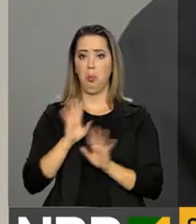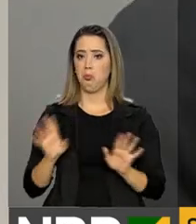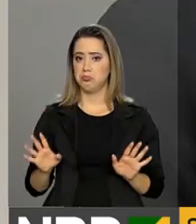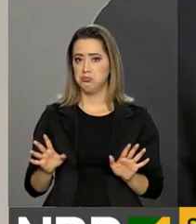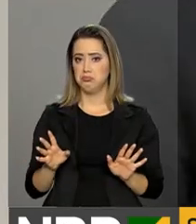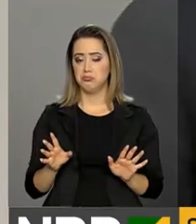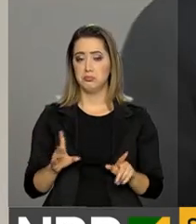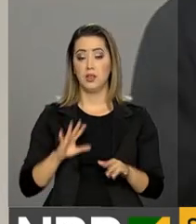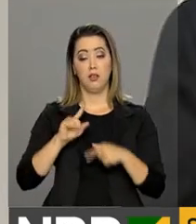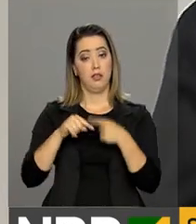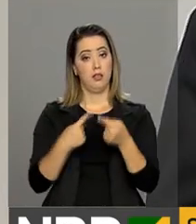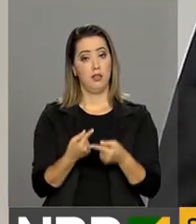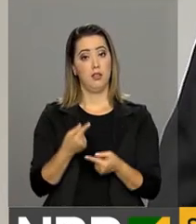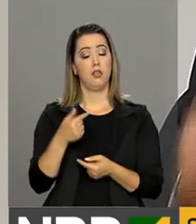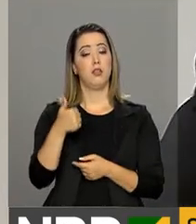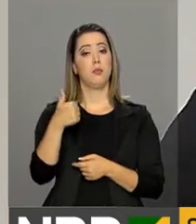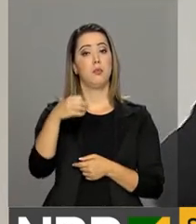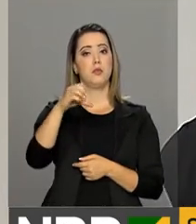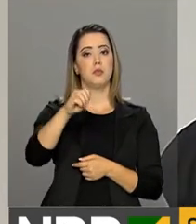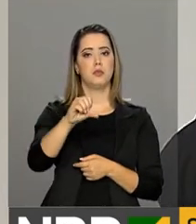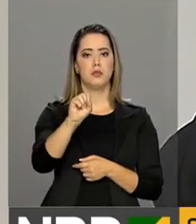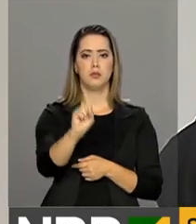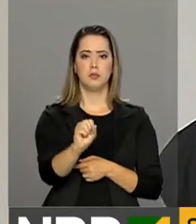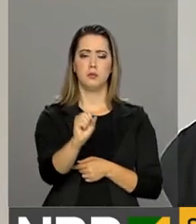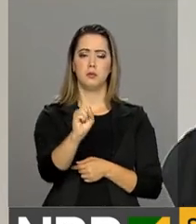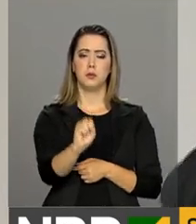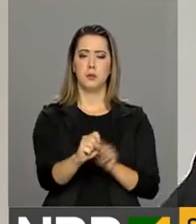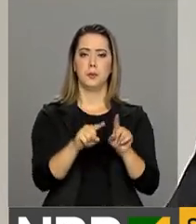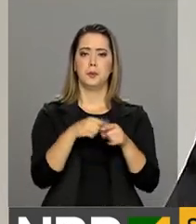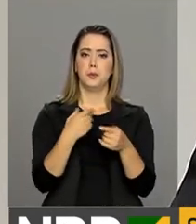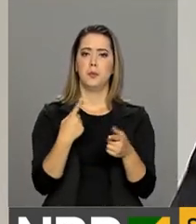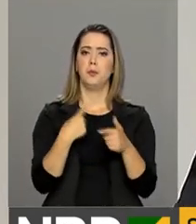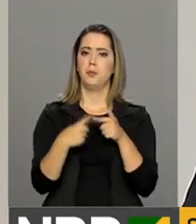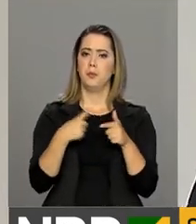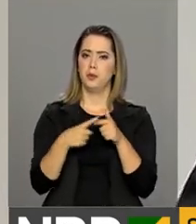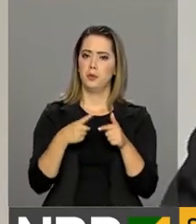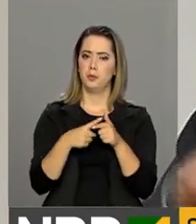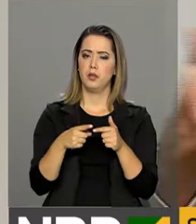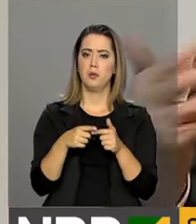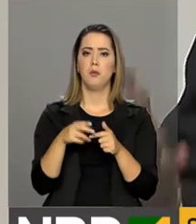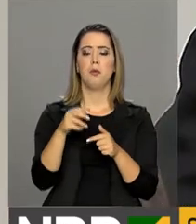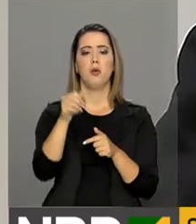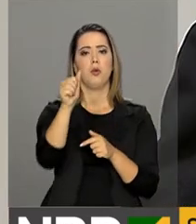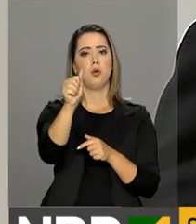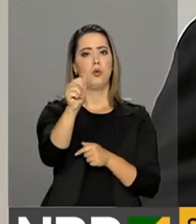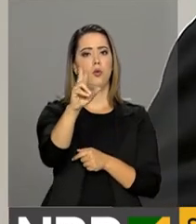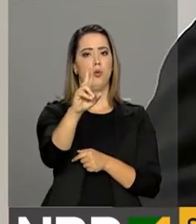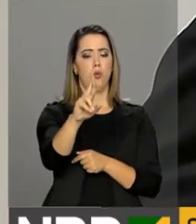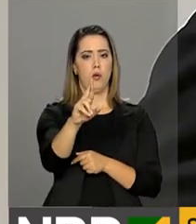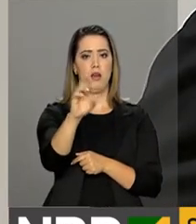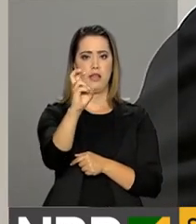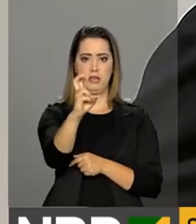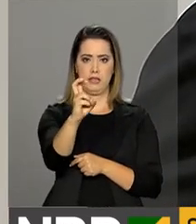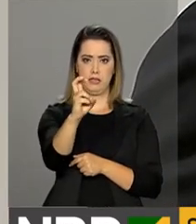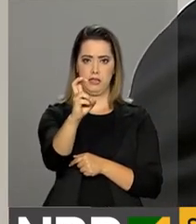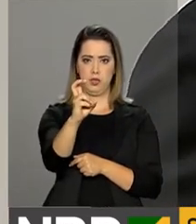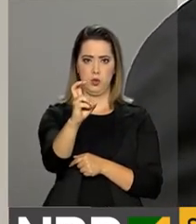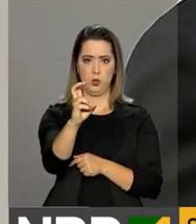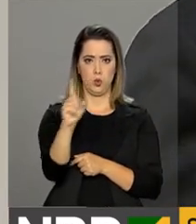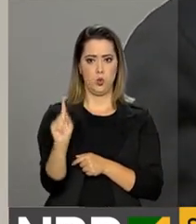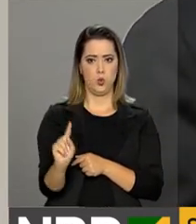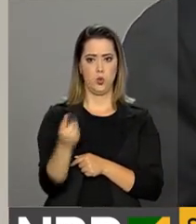64h gols em 68 4 institucional número 5 é em que o brasil virou quase um estado absolutista